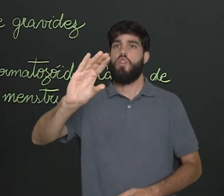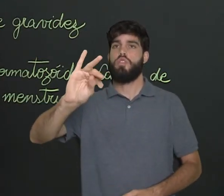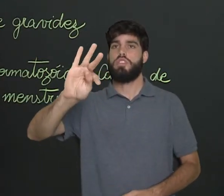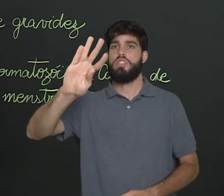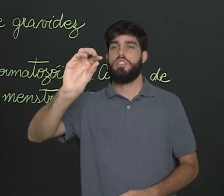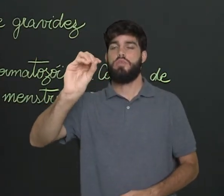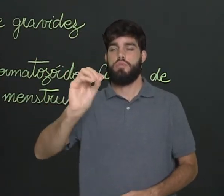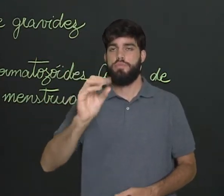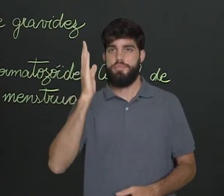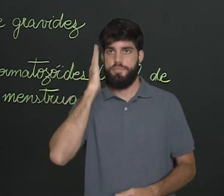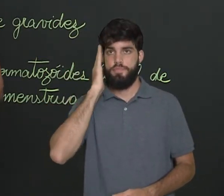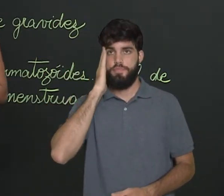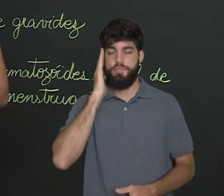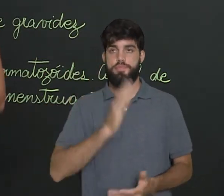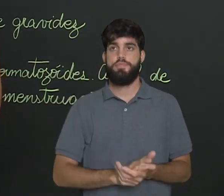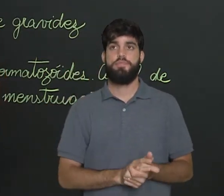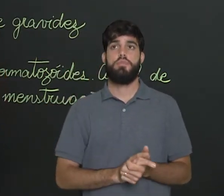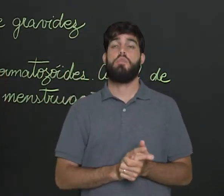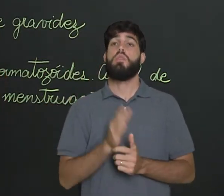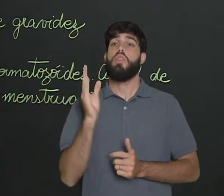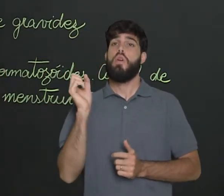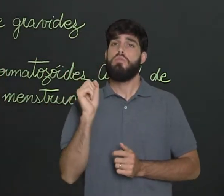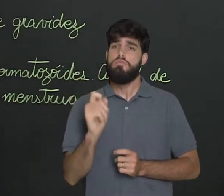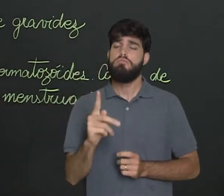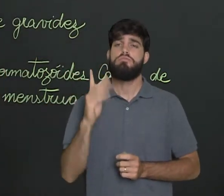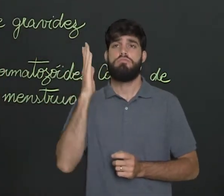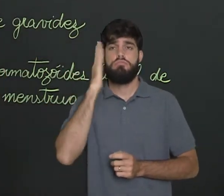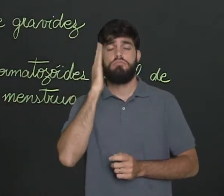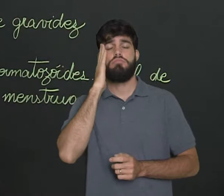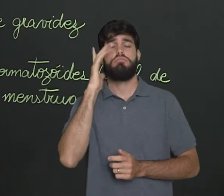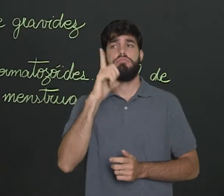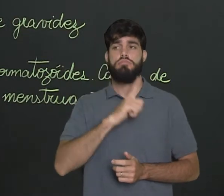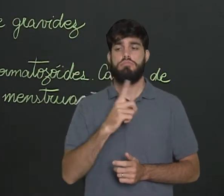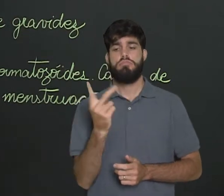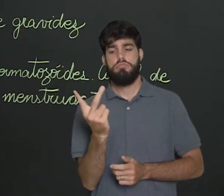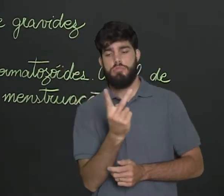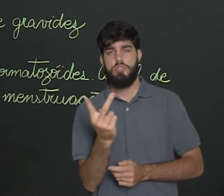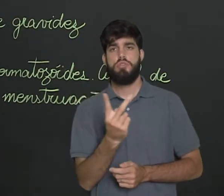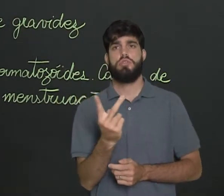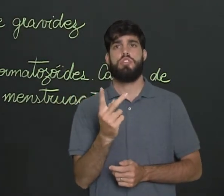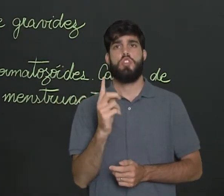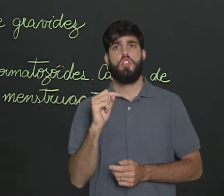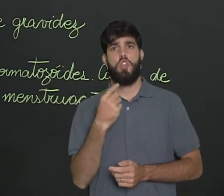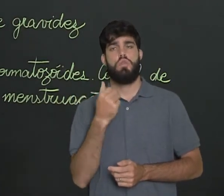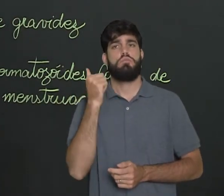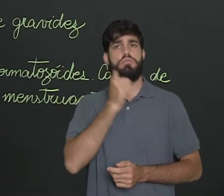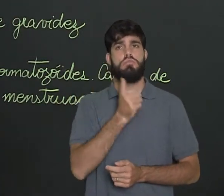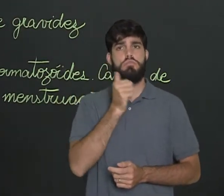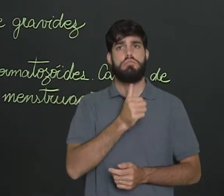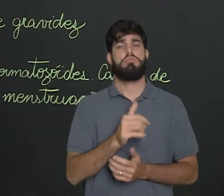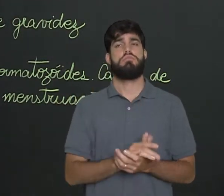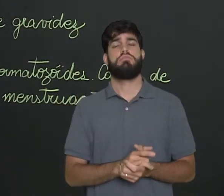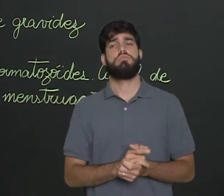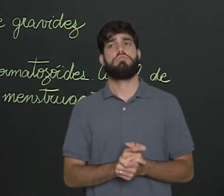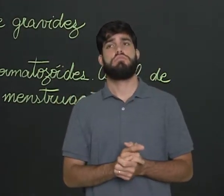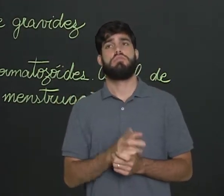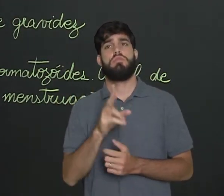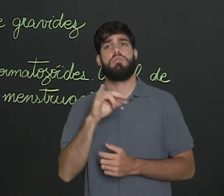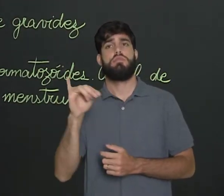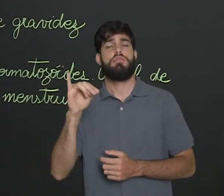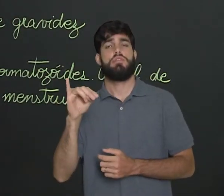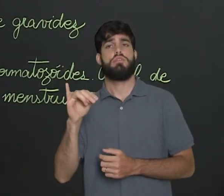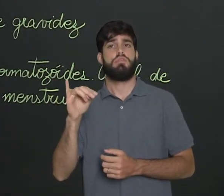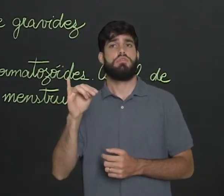use ovócito, ok? Assim, tá, entendi então, entendi que temos 2 ovários, nós meninas temos